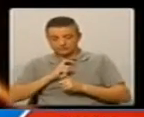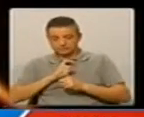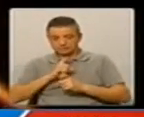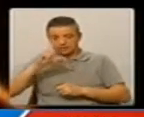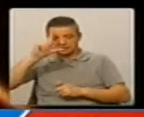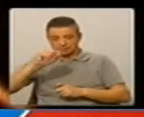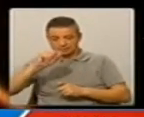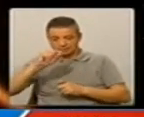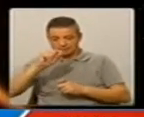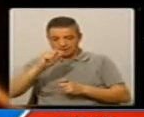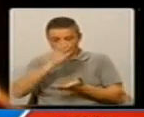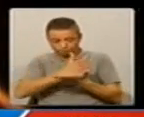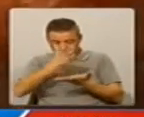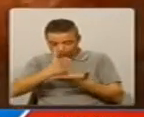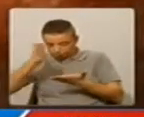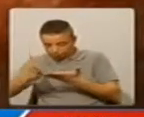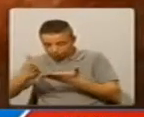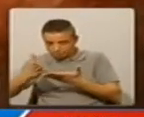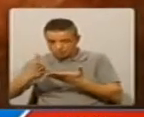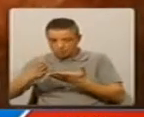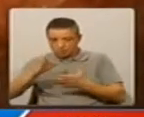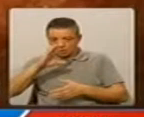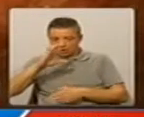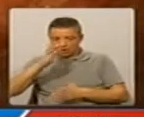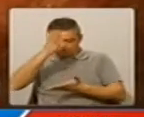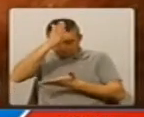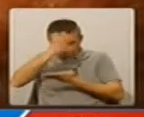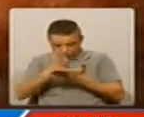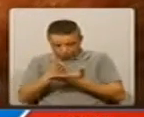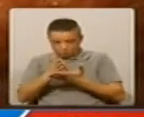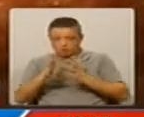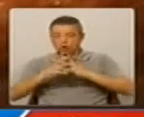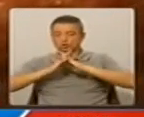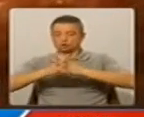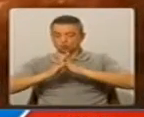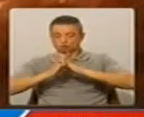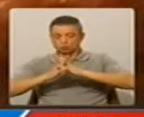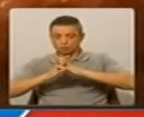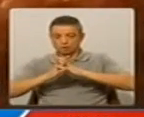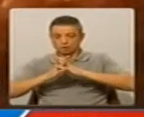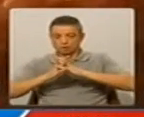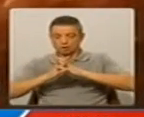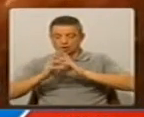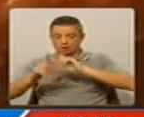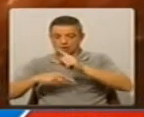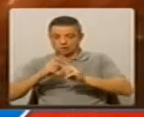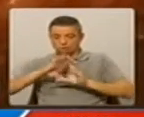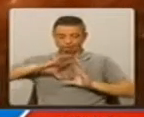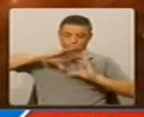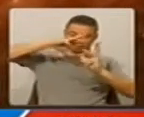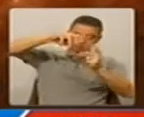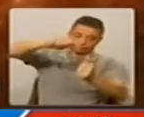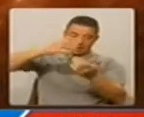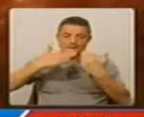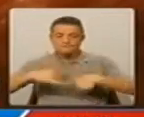estão alinhados com esta linha cósmica, digamos assim, da chamada estrutura de larga escala do universo. E, portanto,